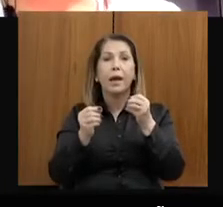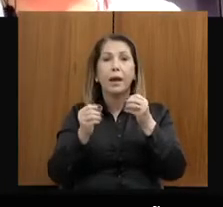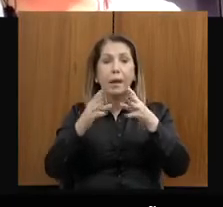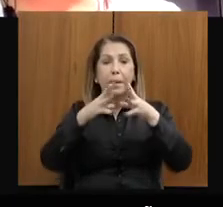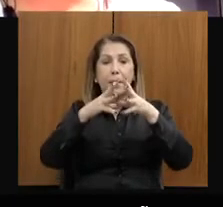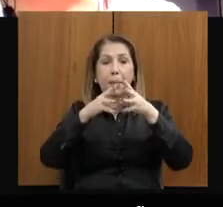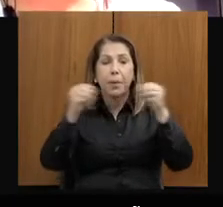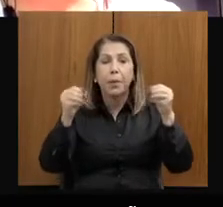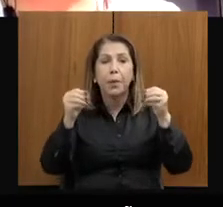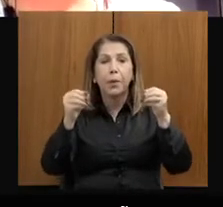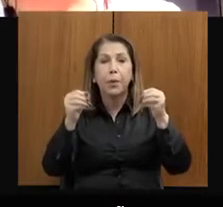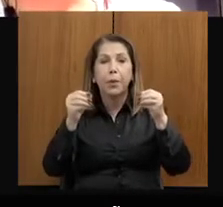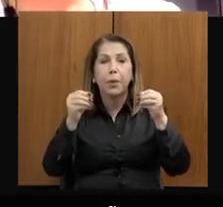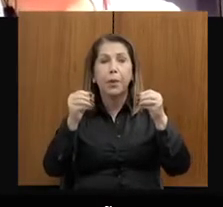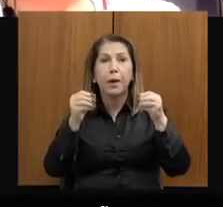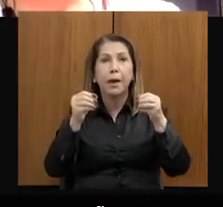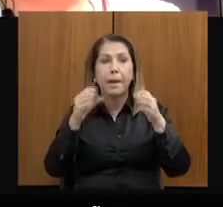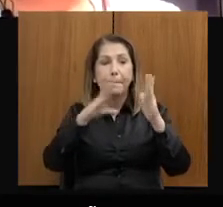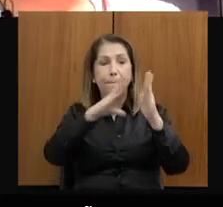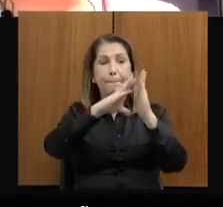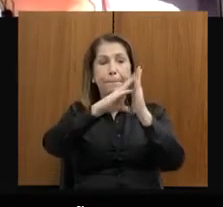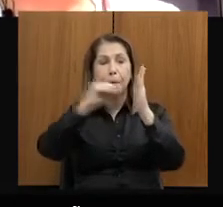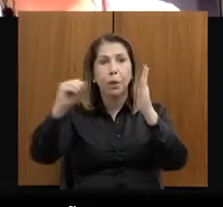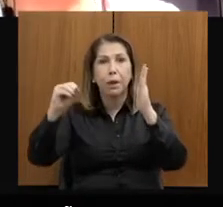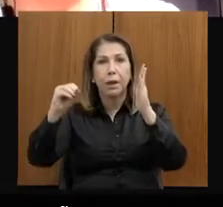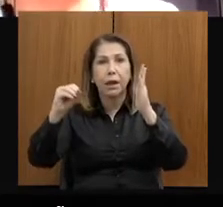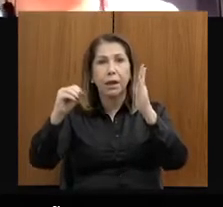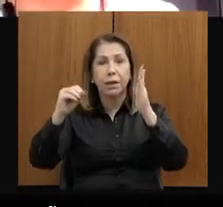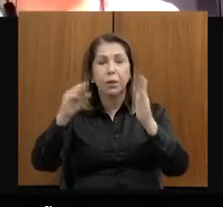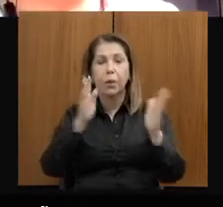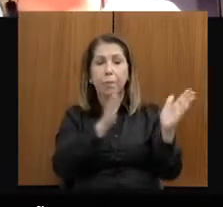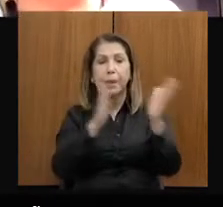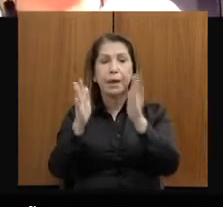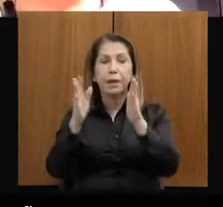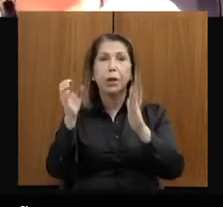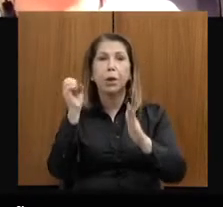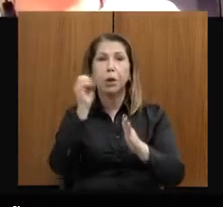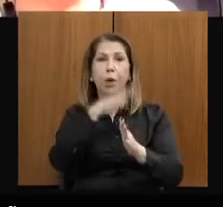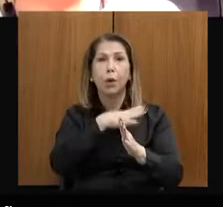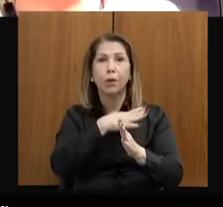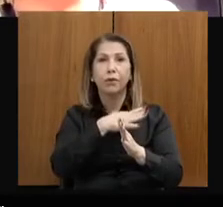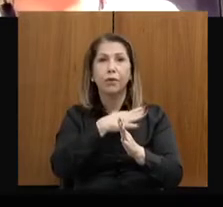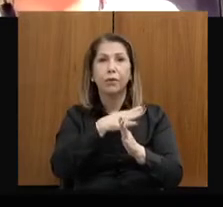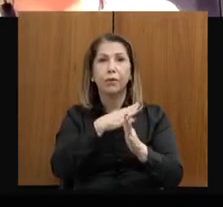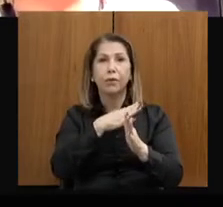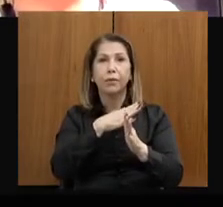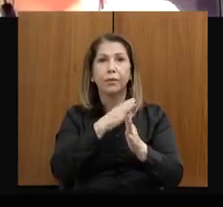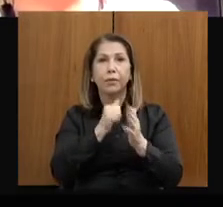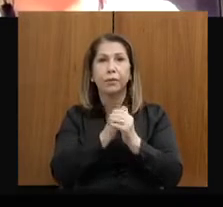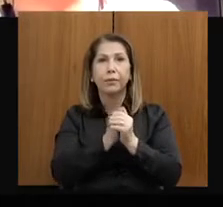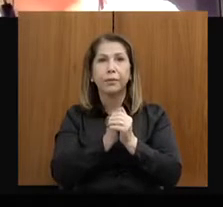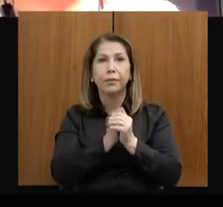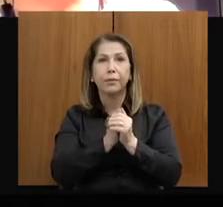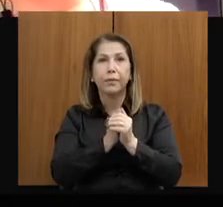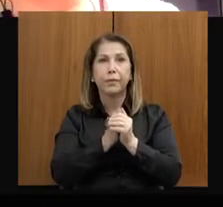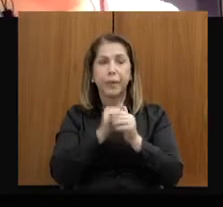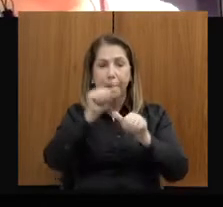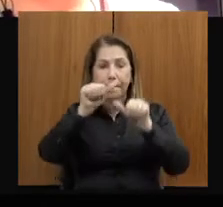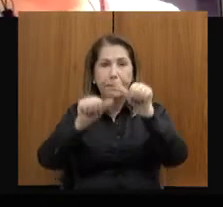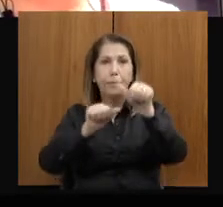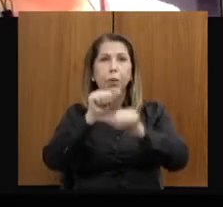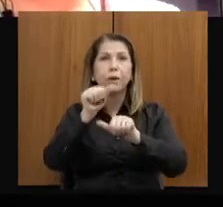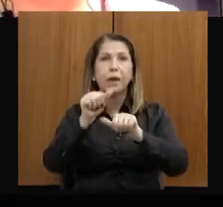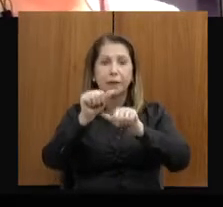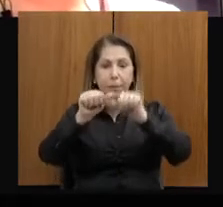da da noção de modernidade que é uma modernidade é uma noção de organização mais